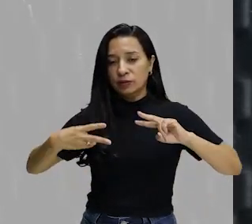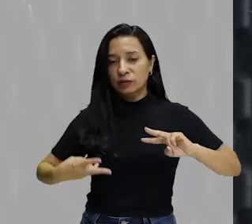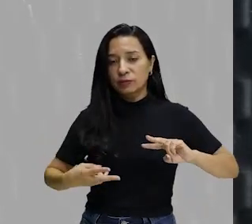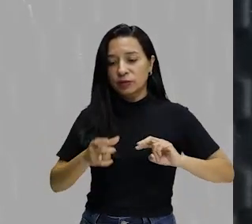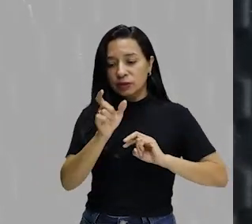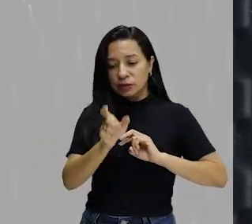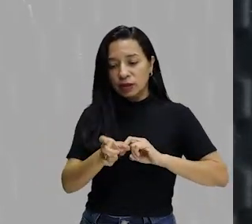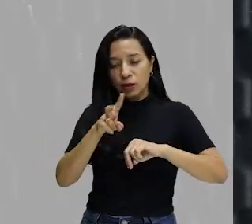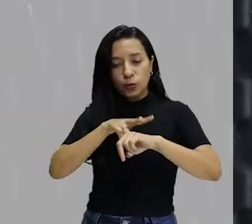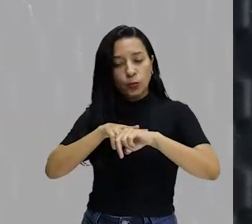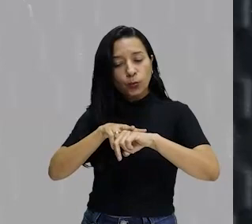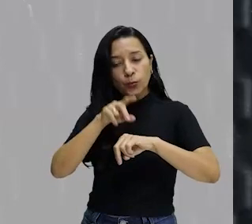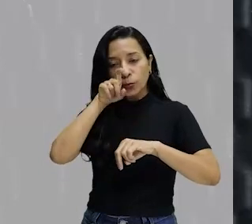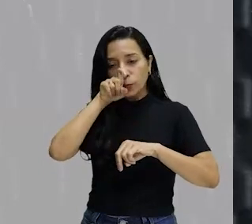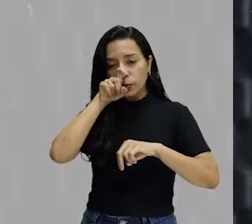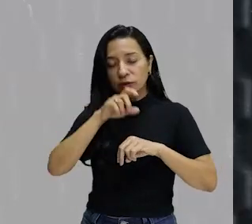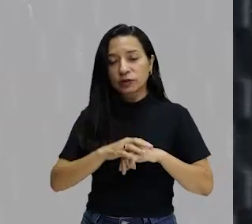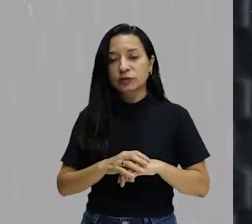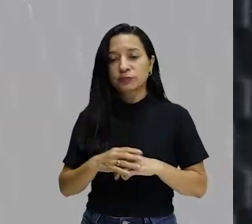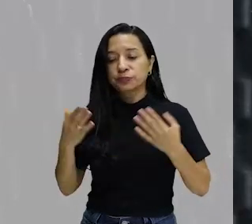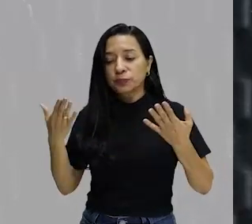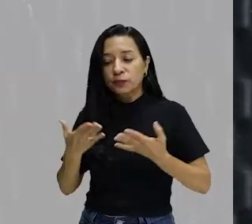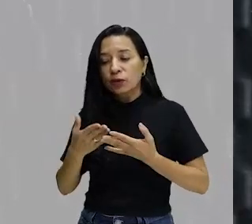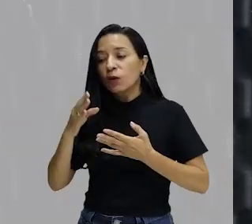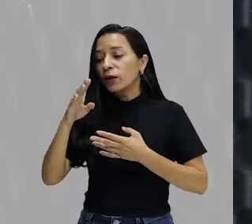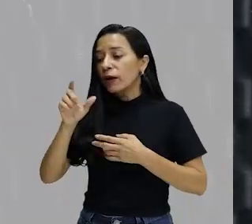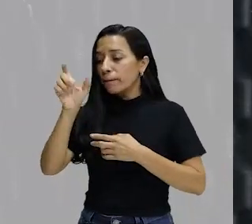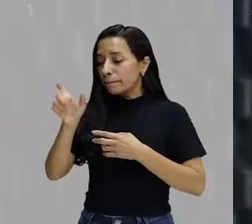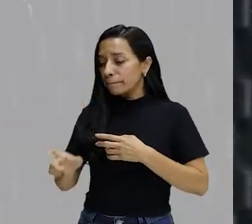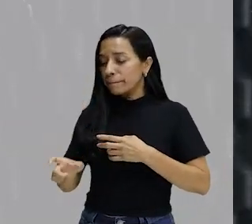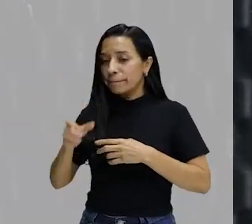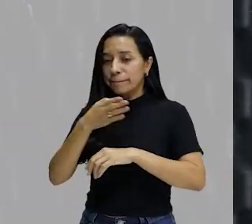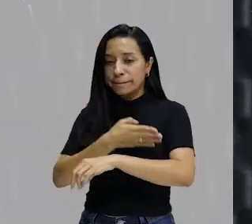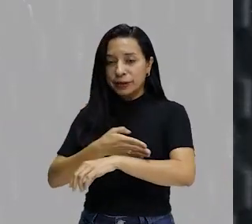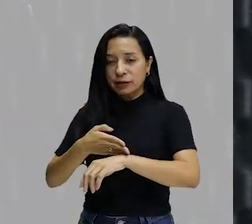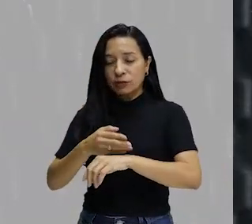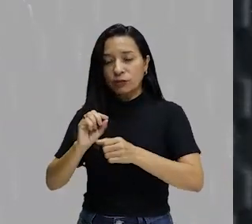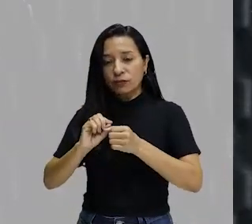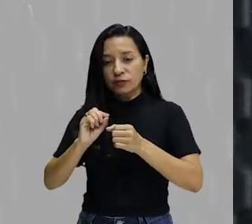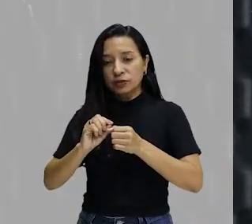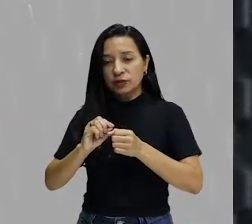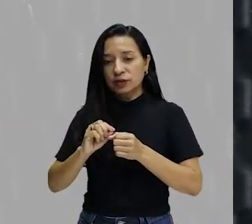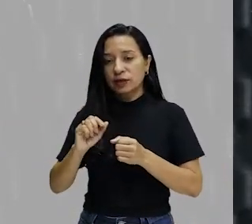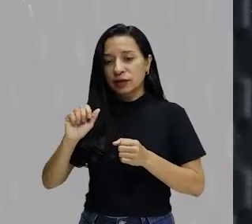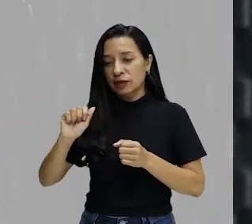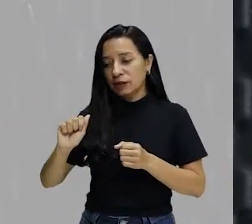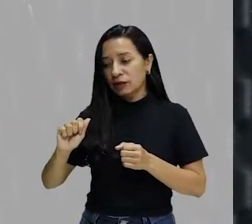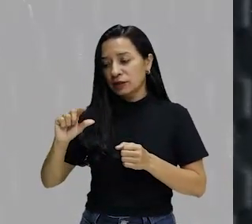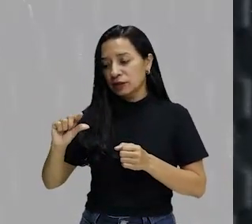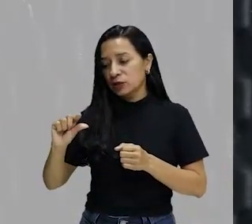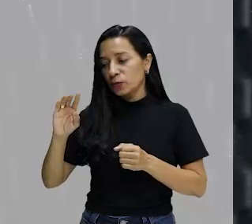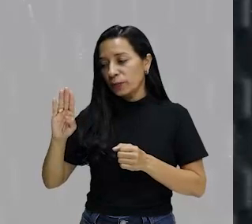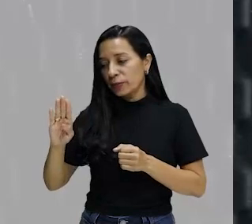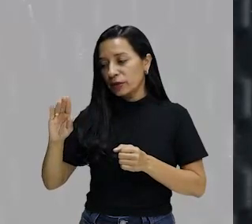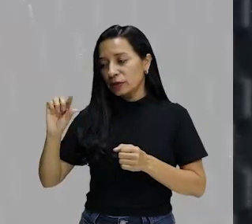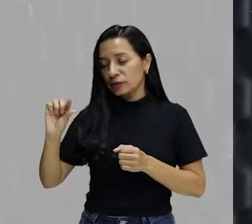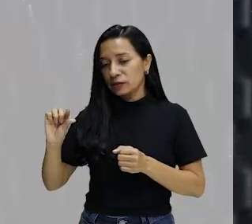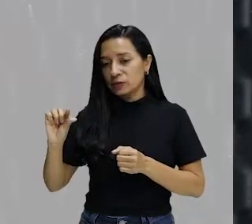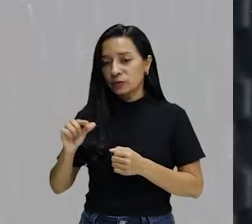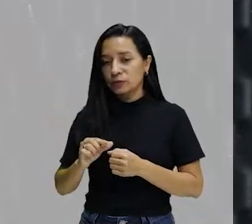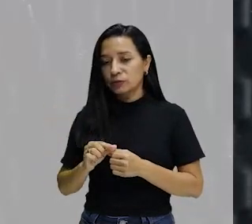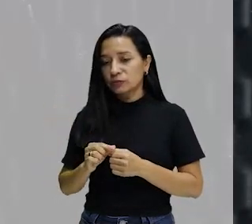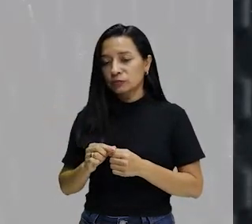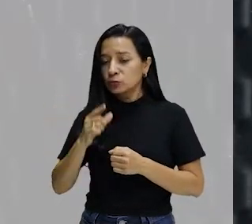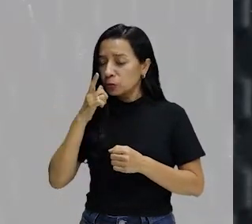indivíduo verde aqui. Já o indivíduo branco, ele vai produzir gametas Azinho, Bzinho, porque ele só pode conseguir produzir esses